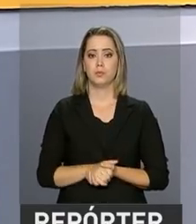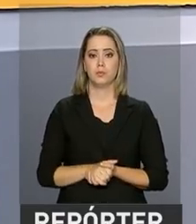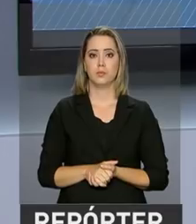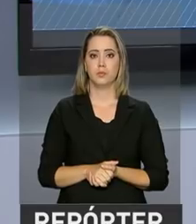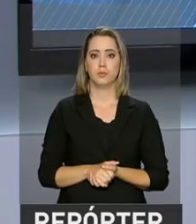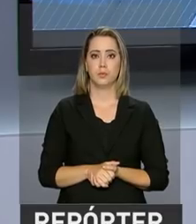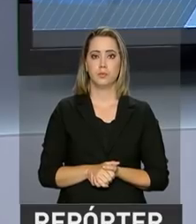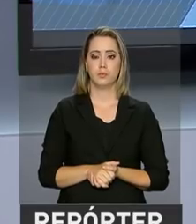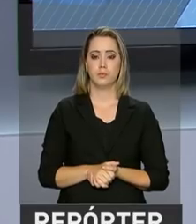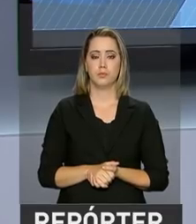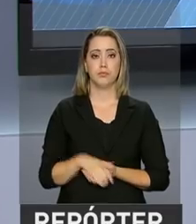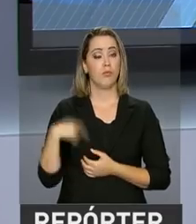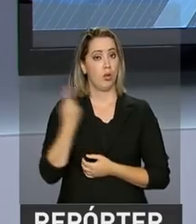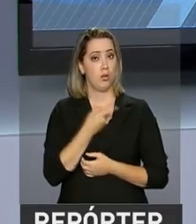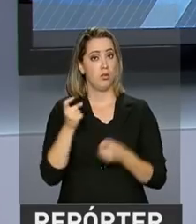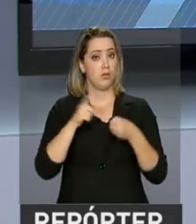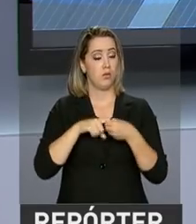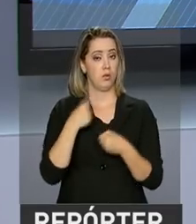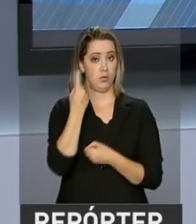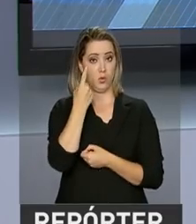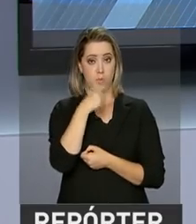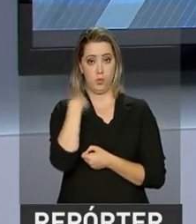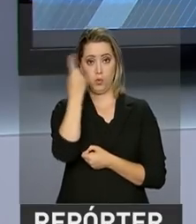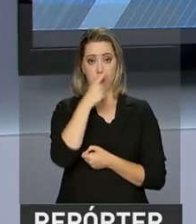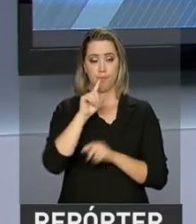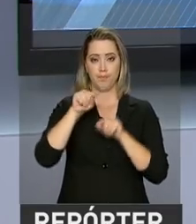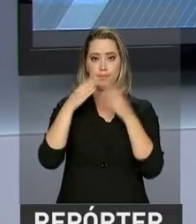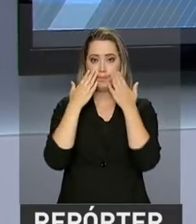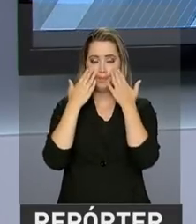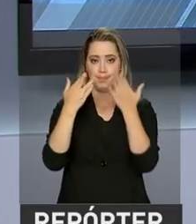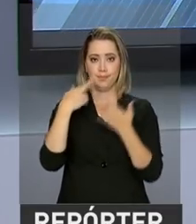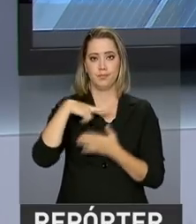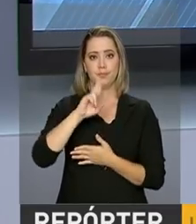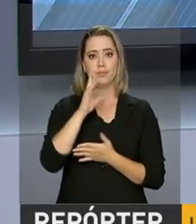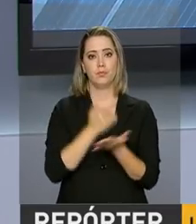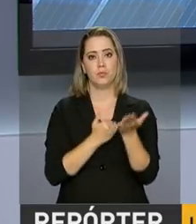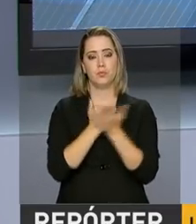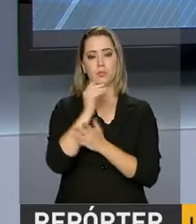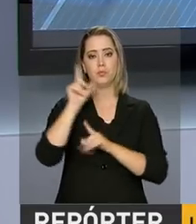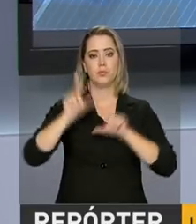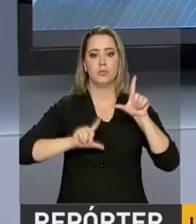saúde.gov.br. A gente volta daqui a uma hora na próxima edição do Repórter NBR.